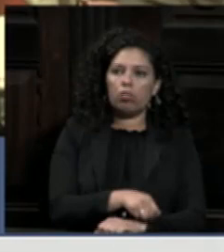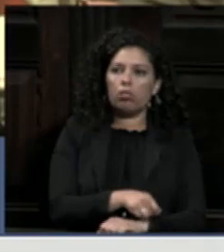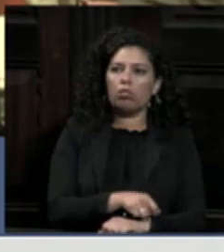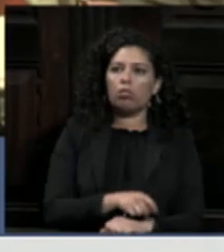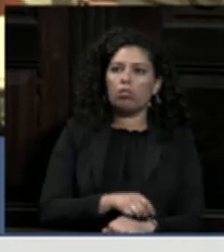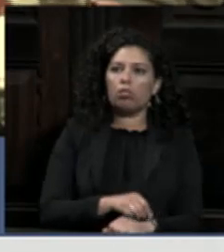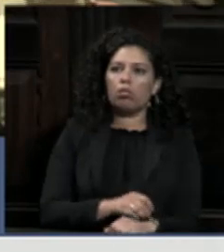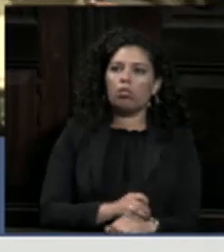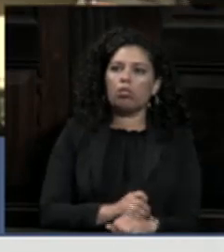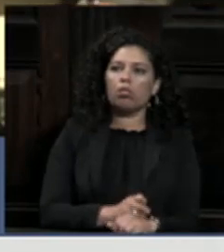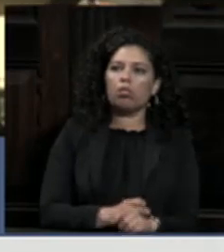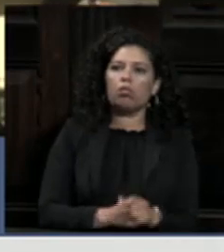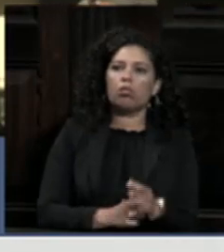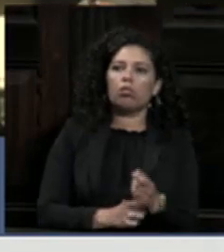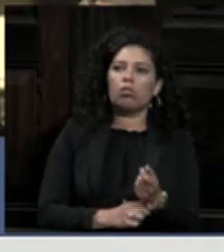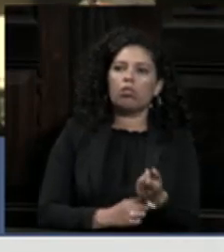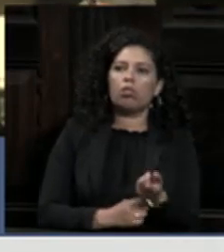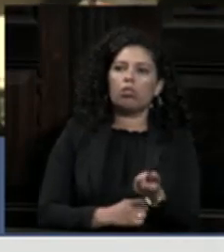segundo